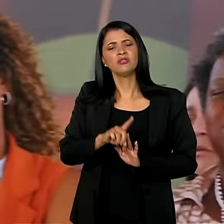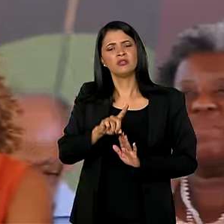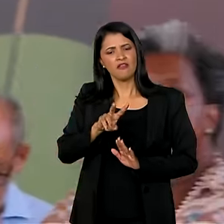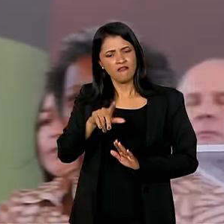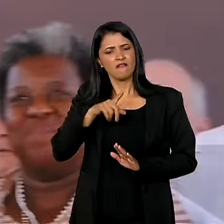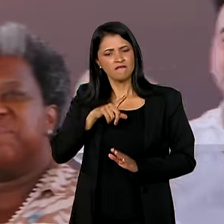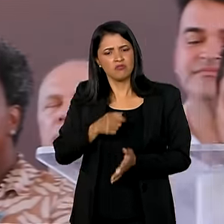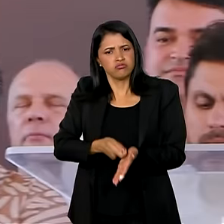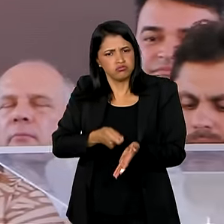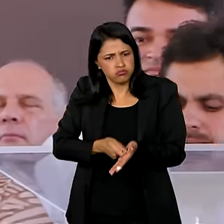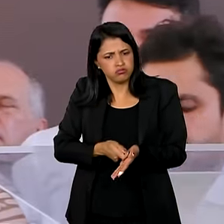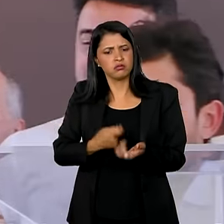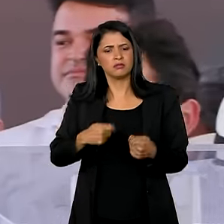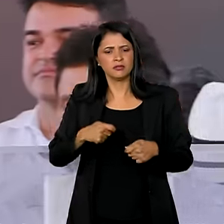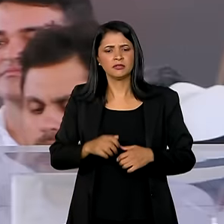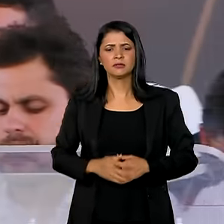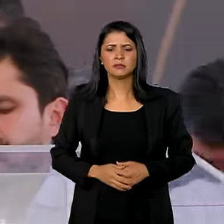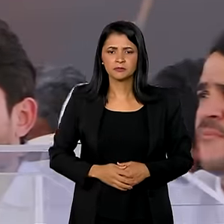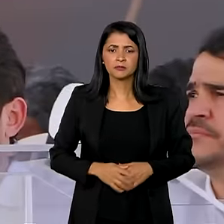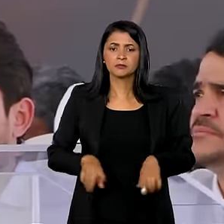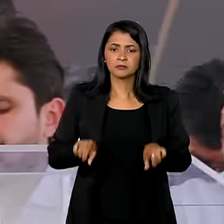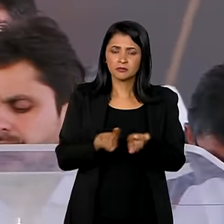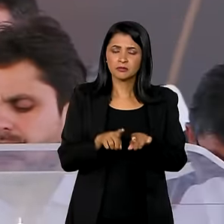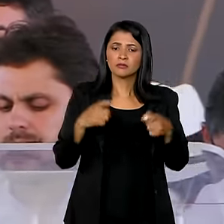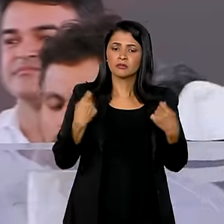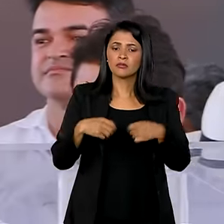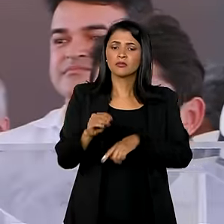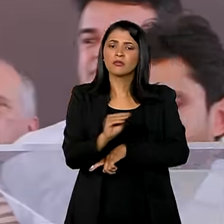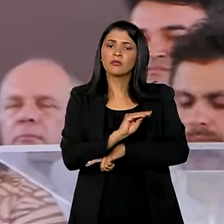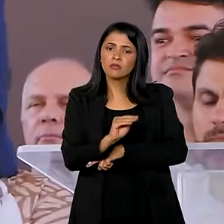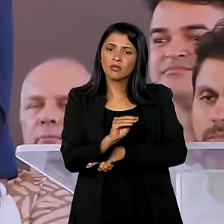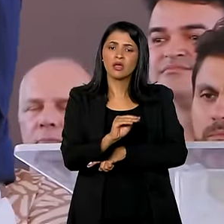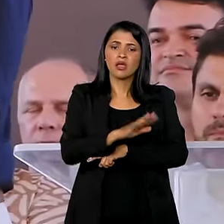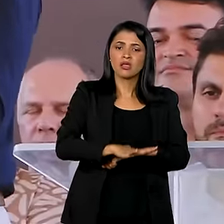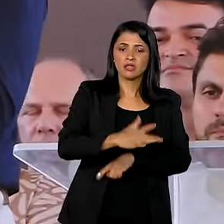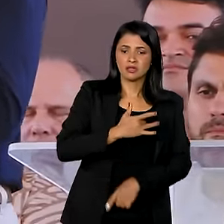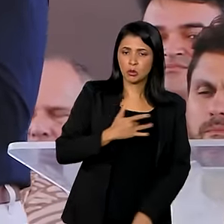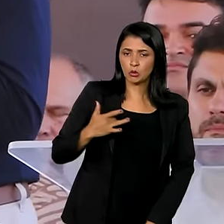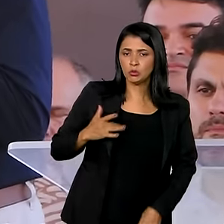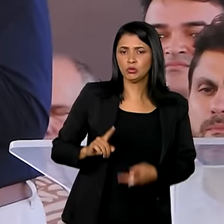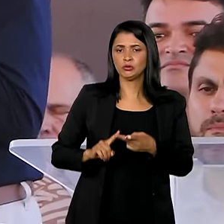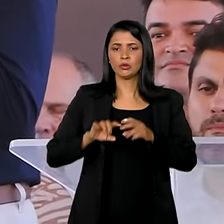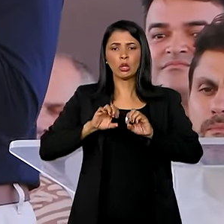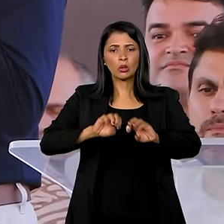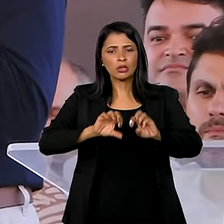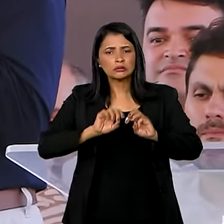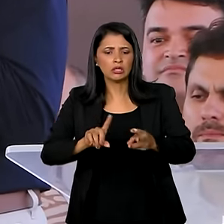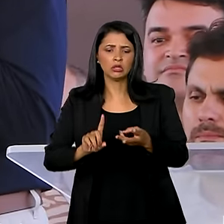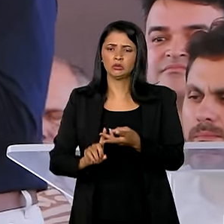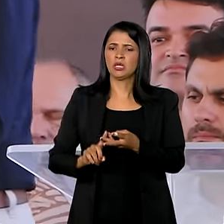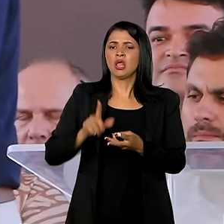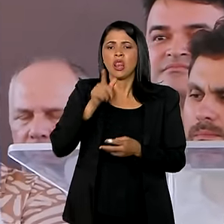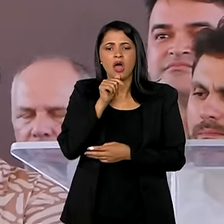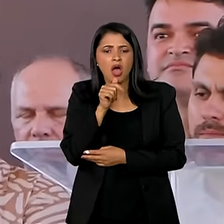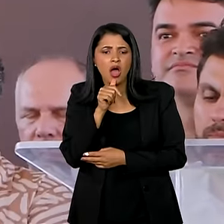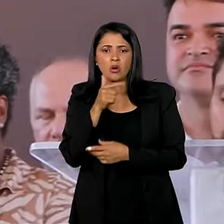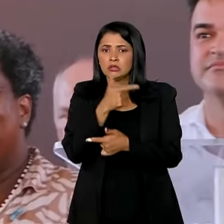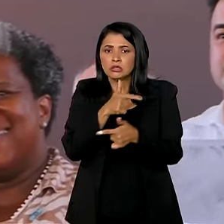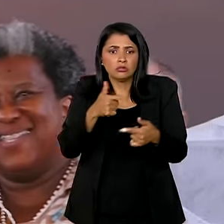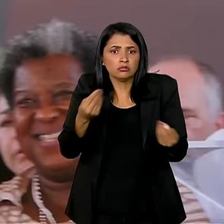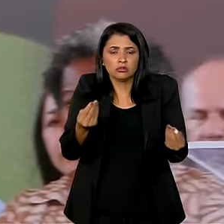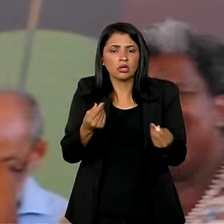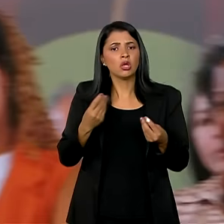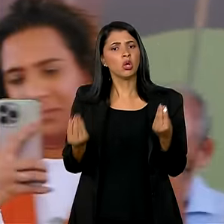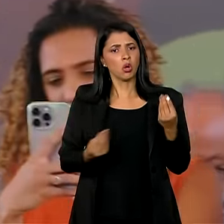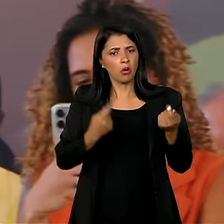vamos exigir. E aí nós temos que cuidar da saúde, da educação, da água. Se não tiver água,